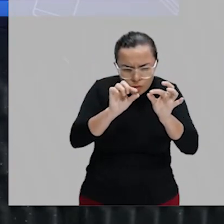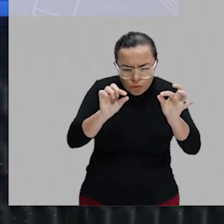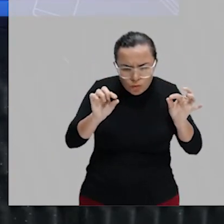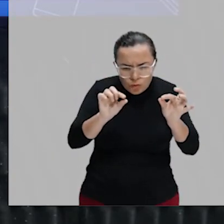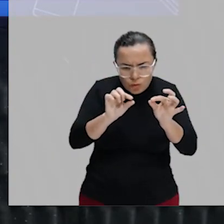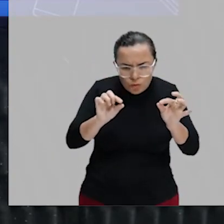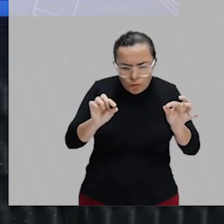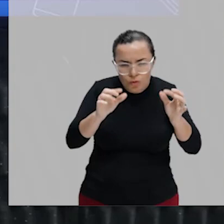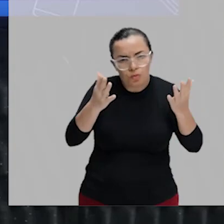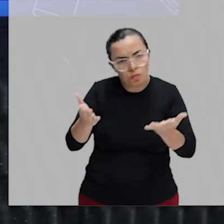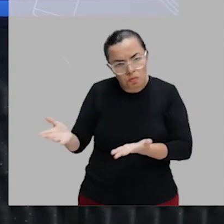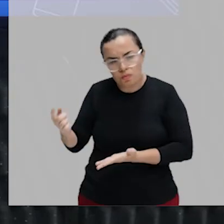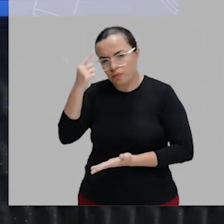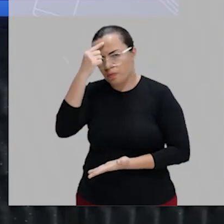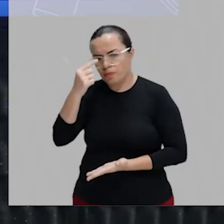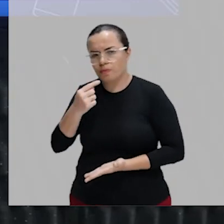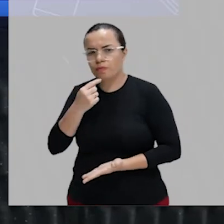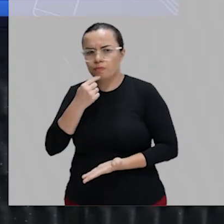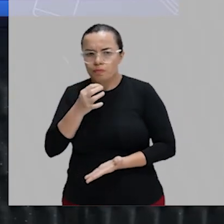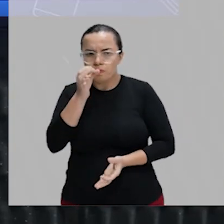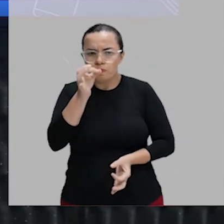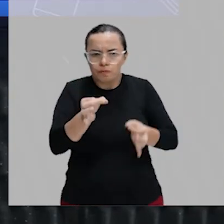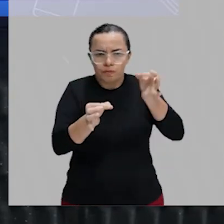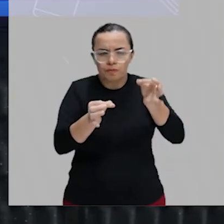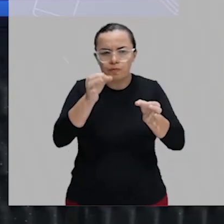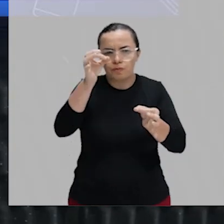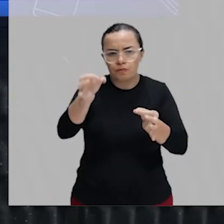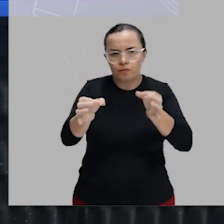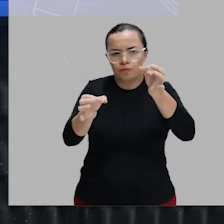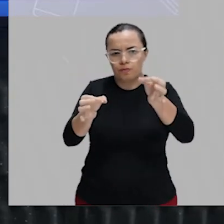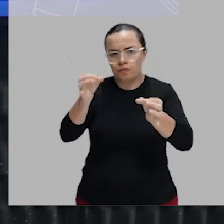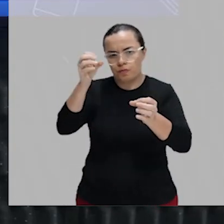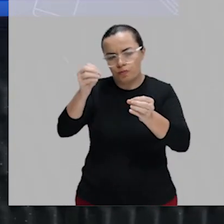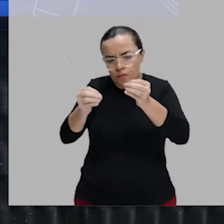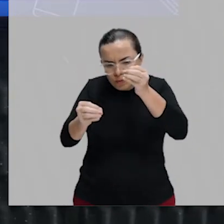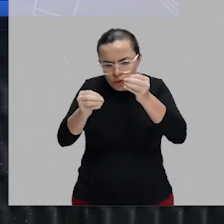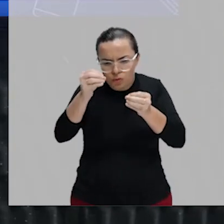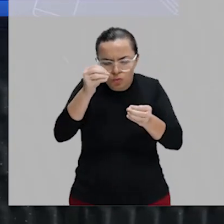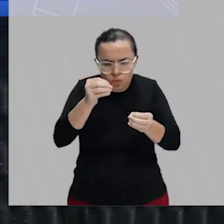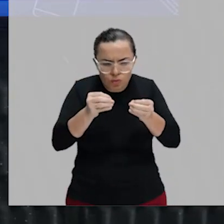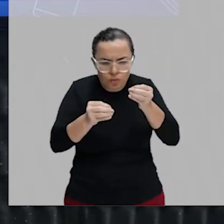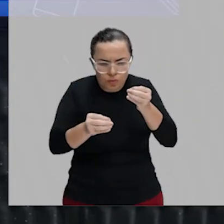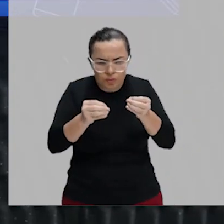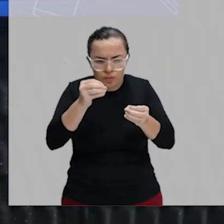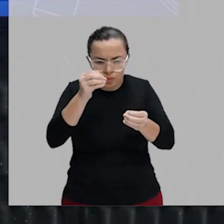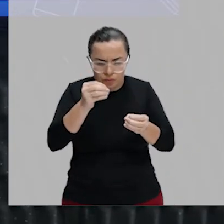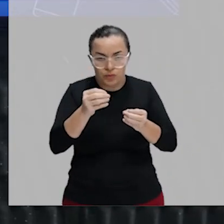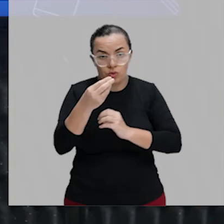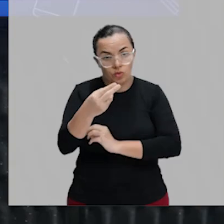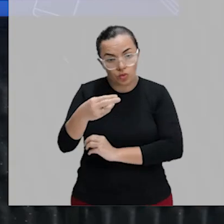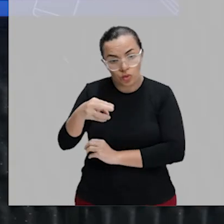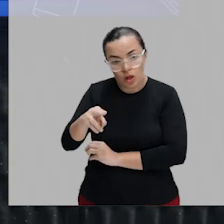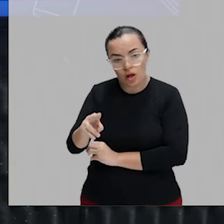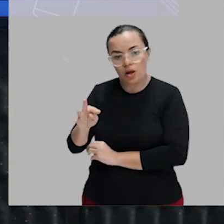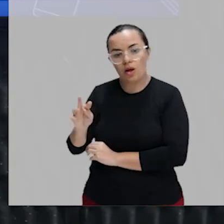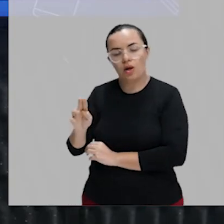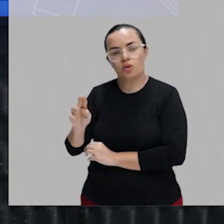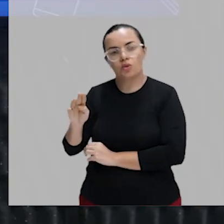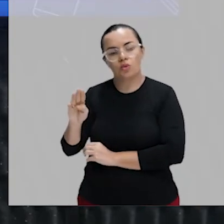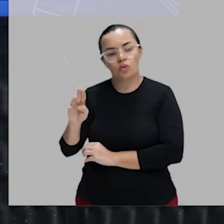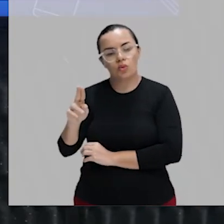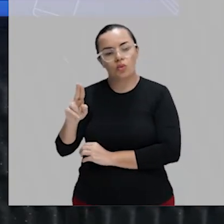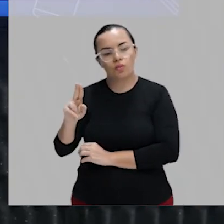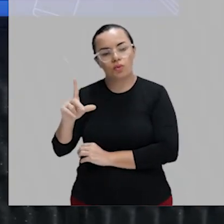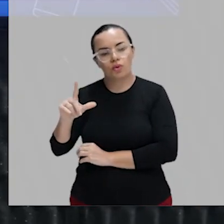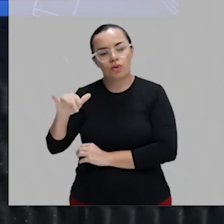para vocês, os microtúbulos são formados por glóbulos de tubulina. Agora, os